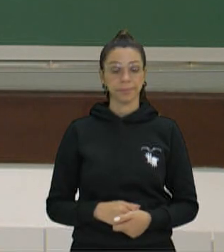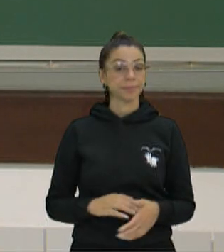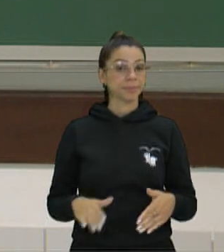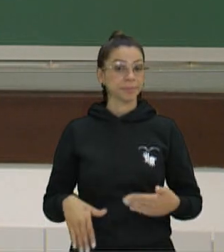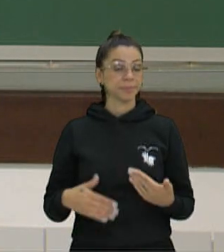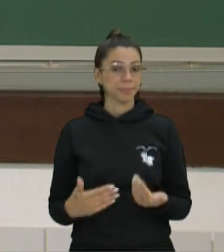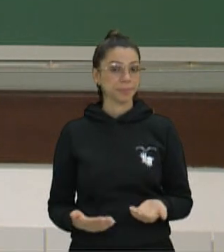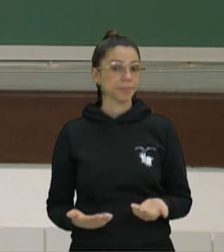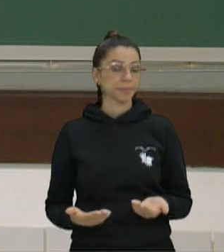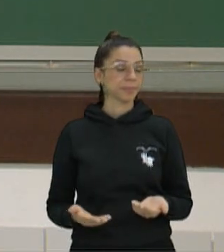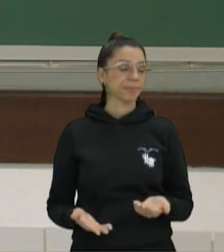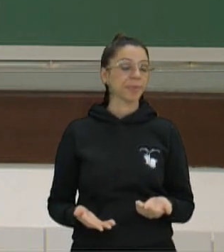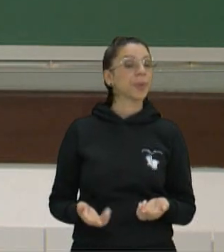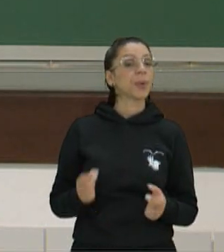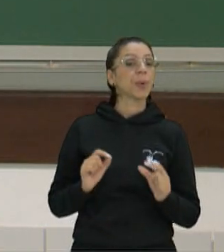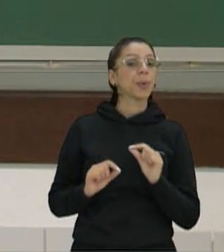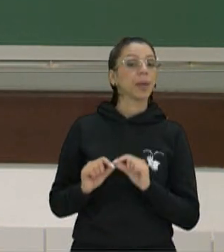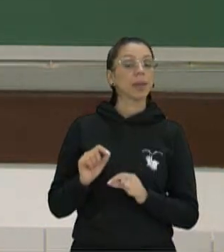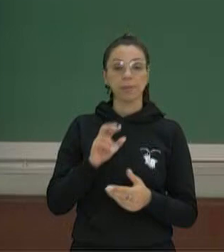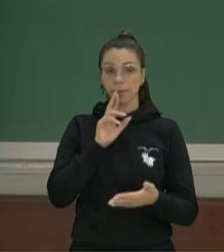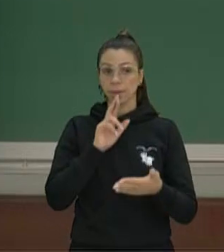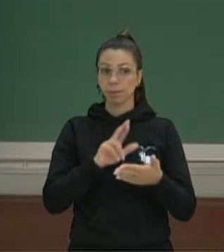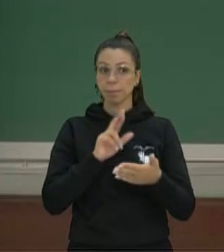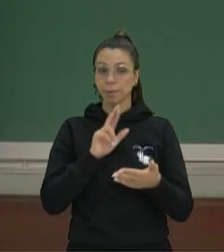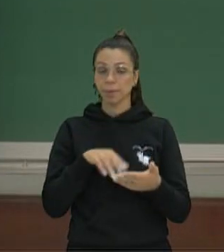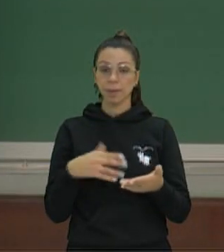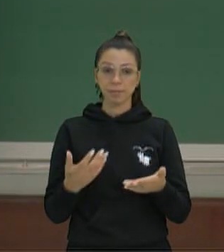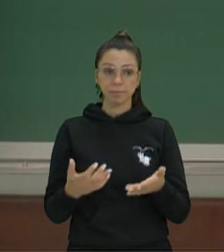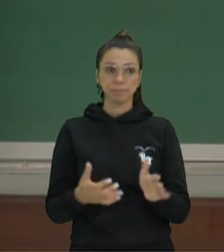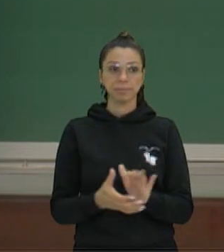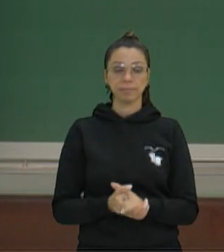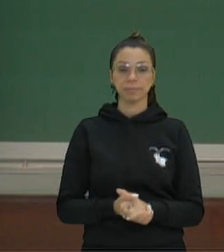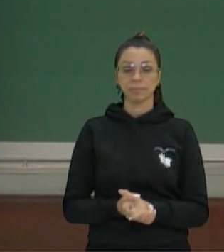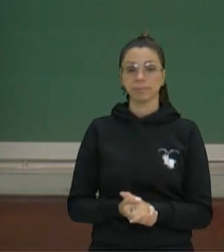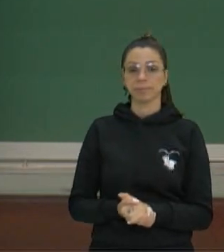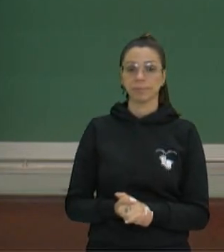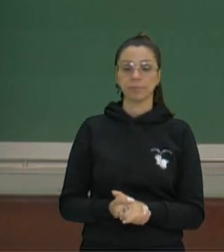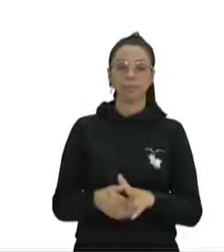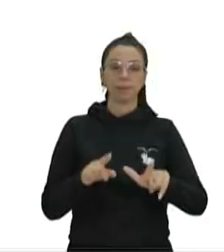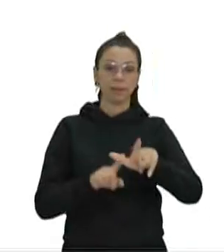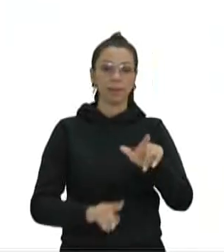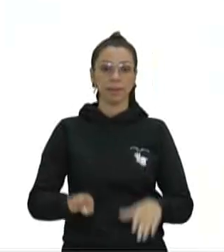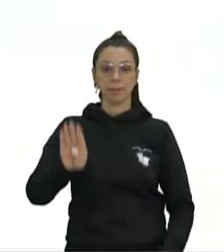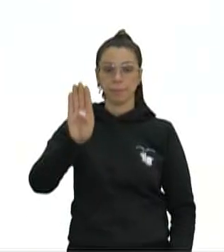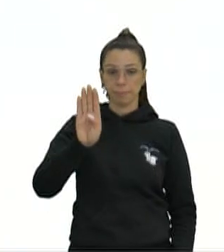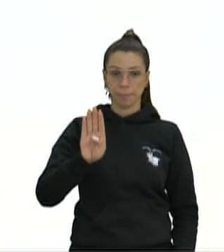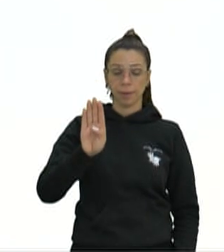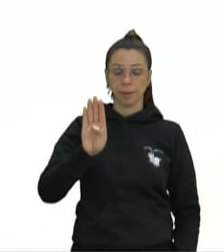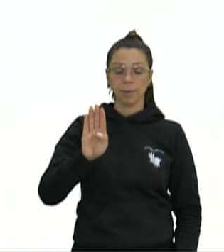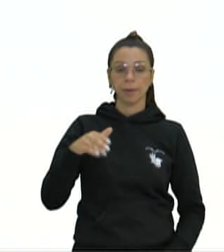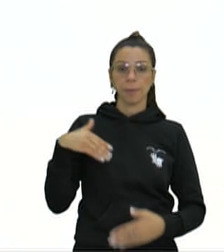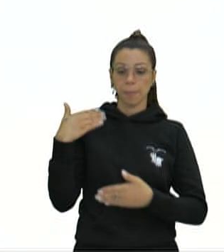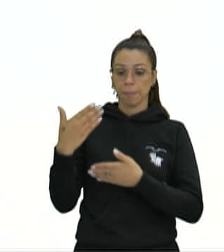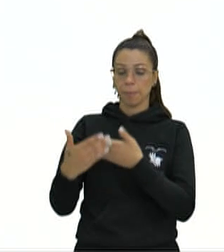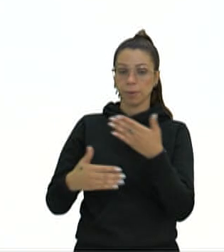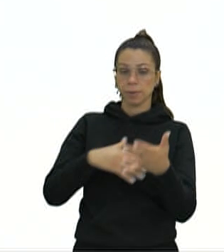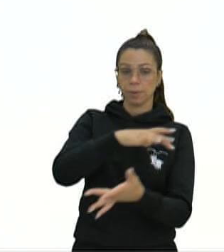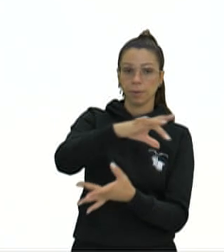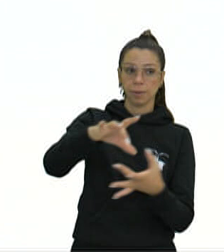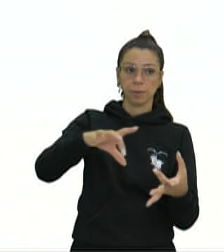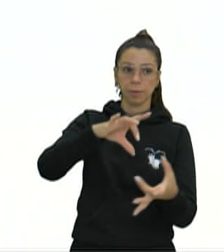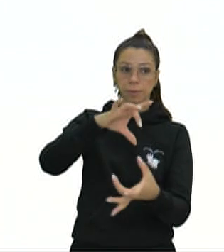E aí, gente, o que vocês responderam? Correta é a letra B. Então, o processo de globalização